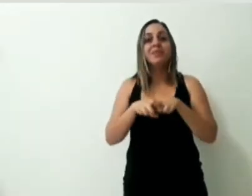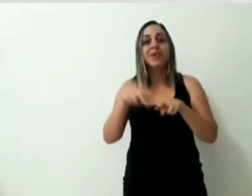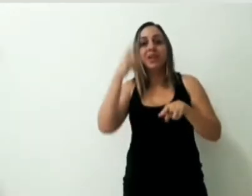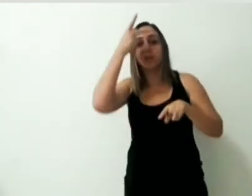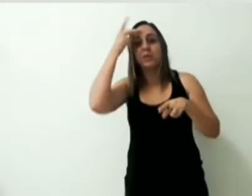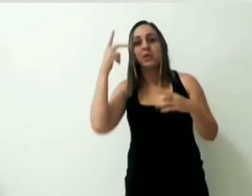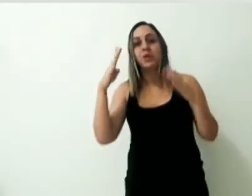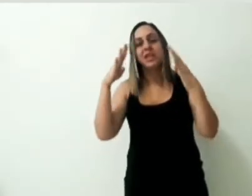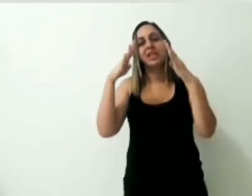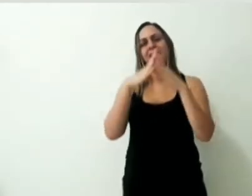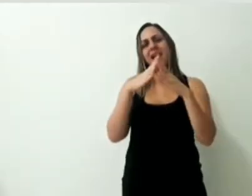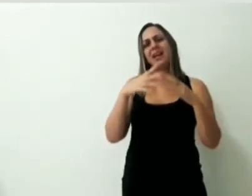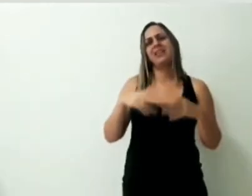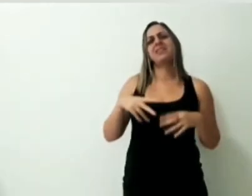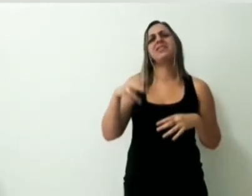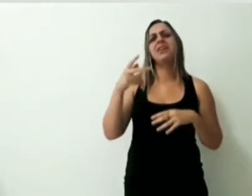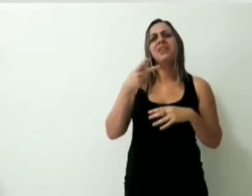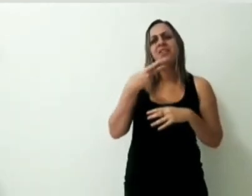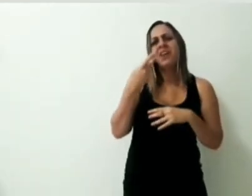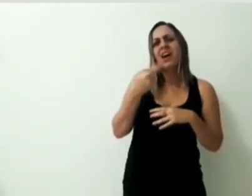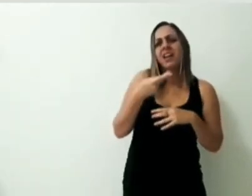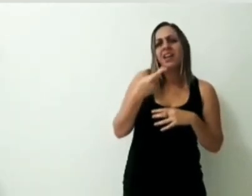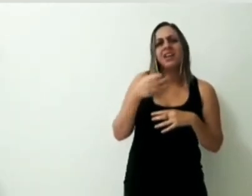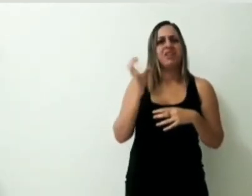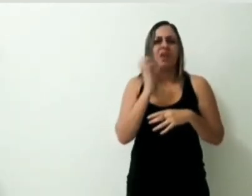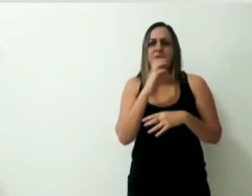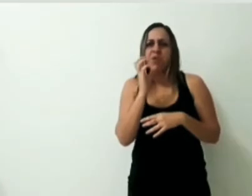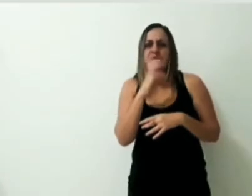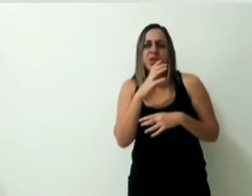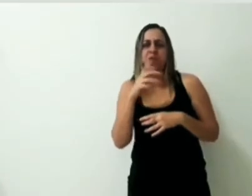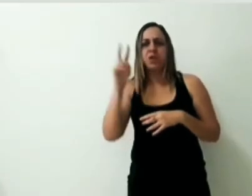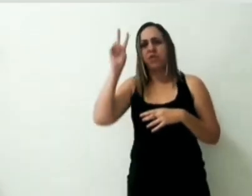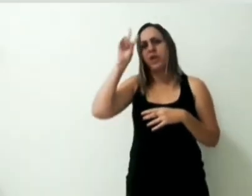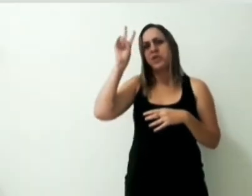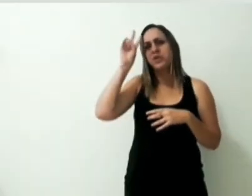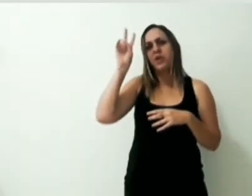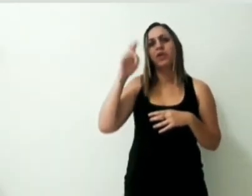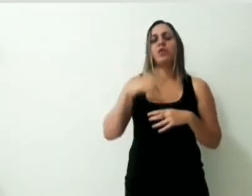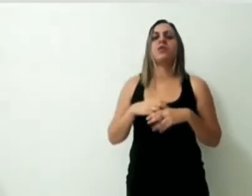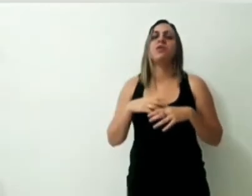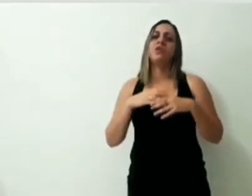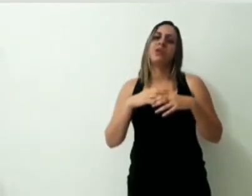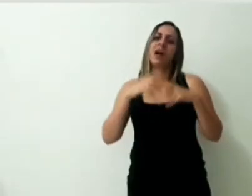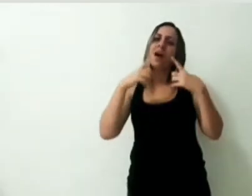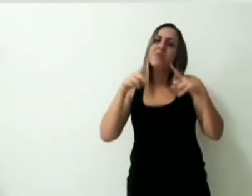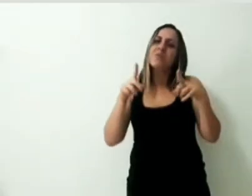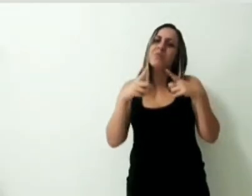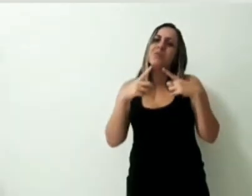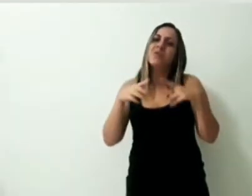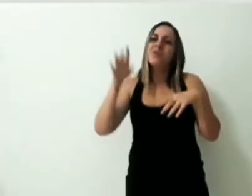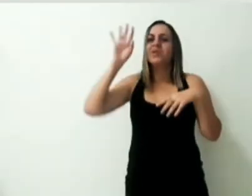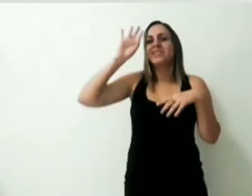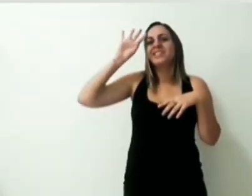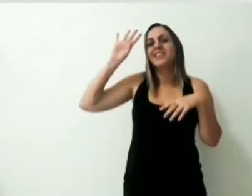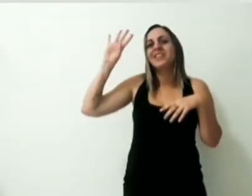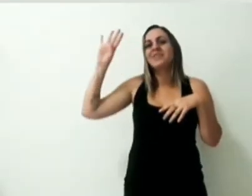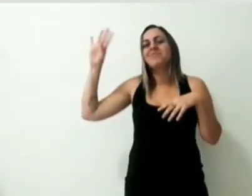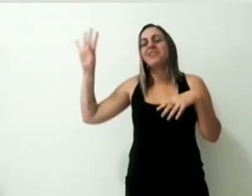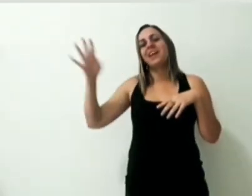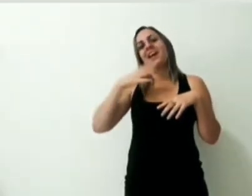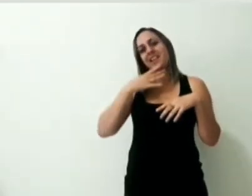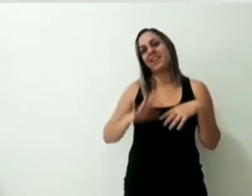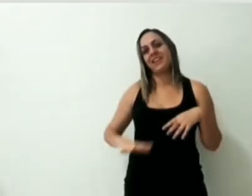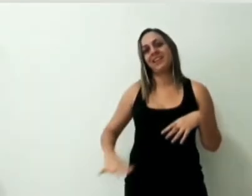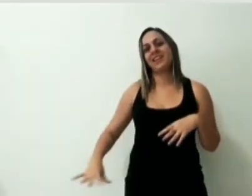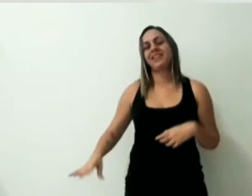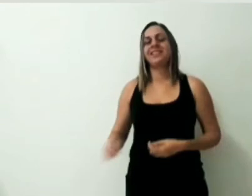da infância de cada um e contando rapidinho uma história de por que aquela música fazia lembrar essa fase gostosa da nossa